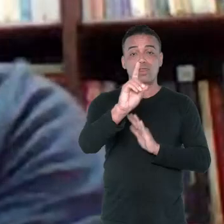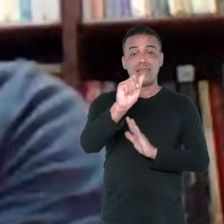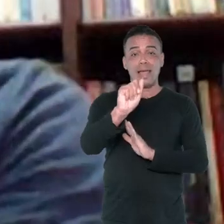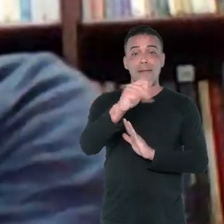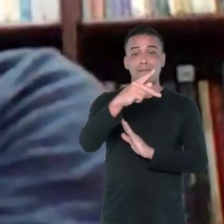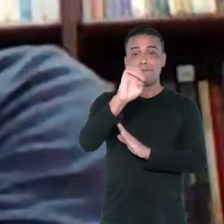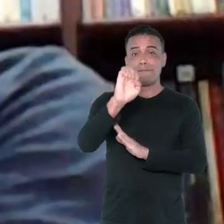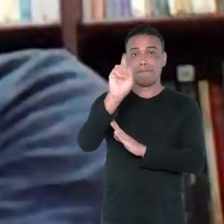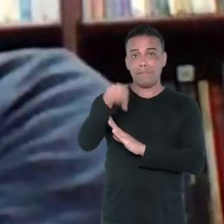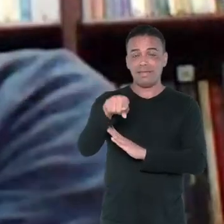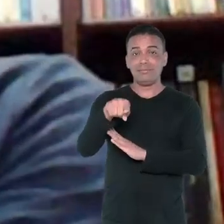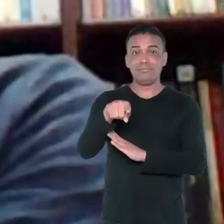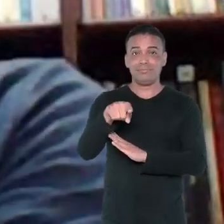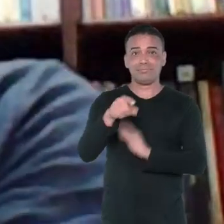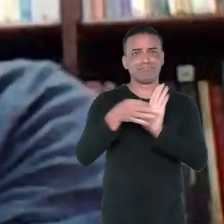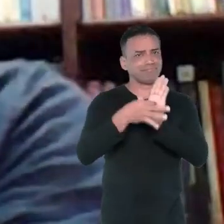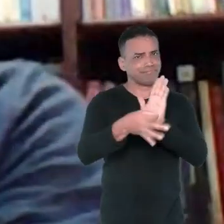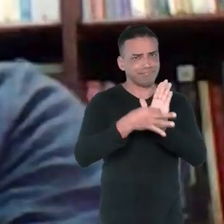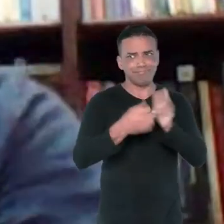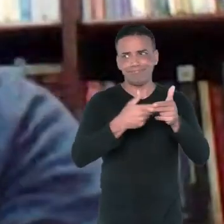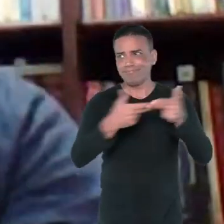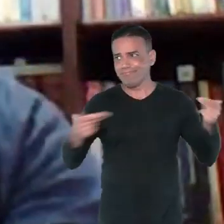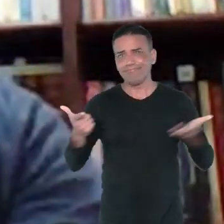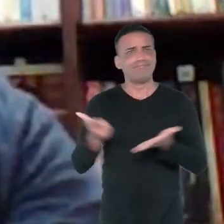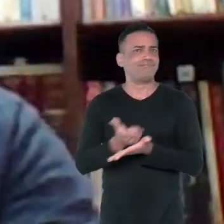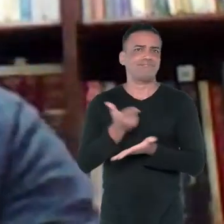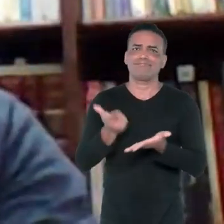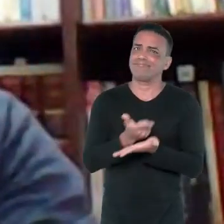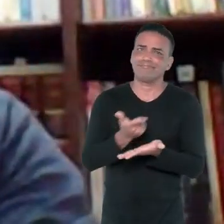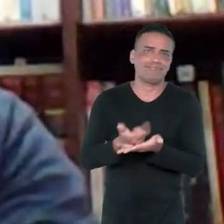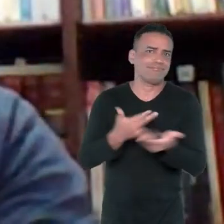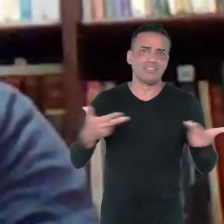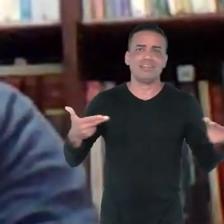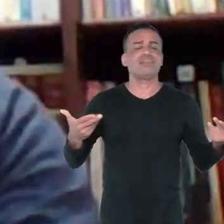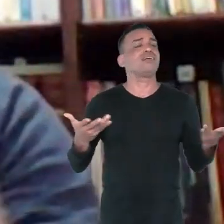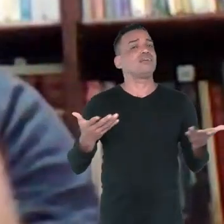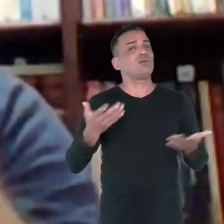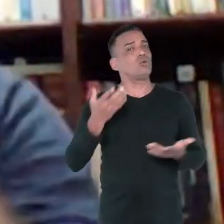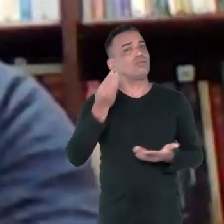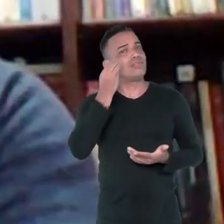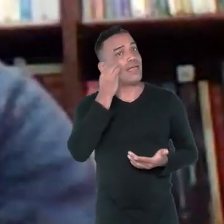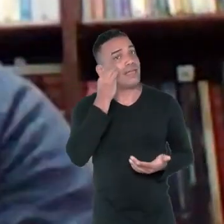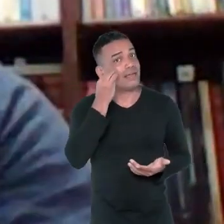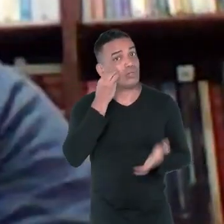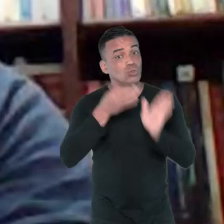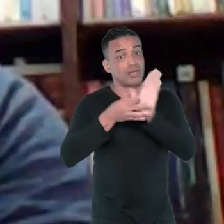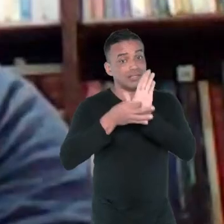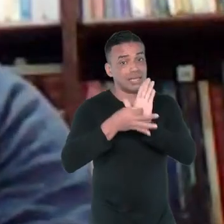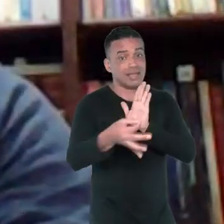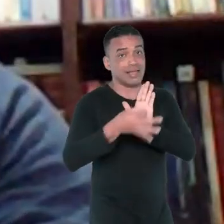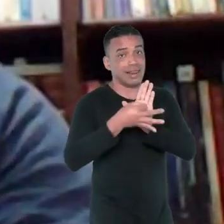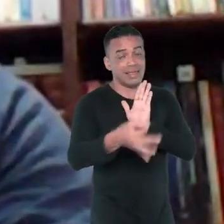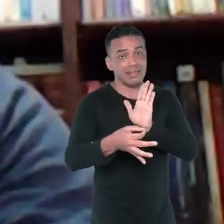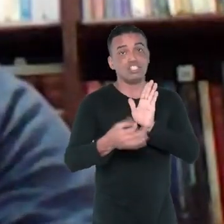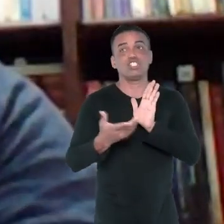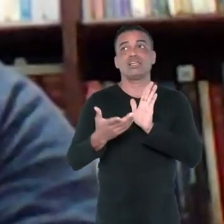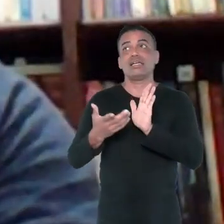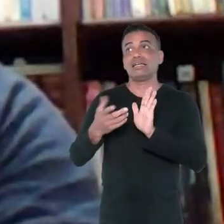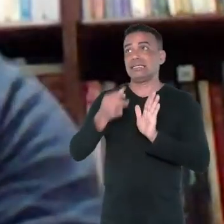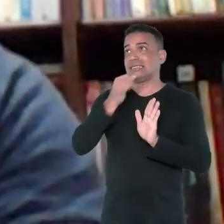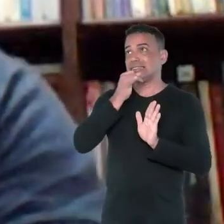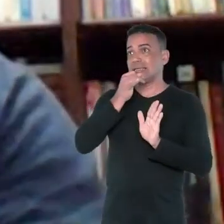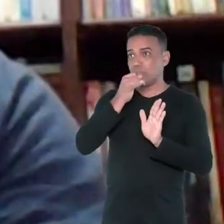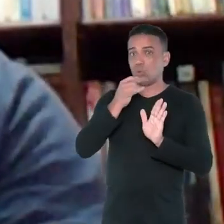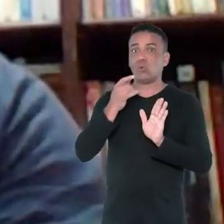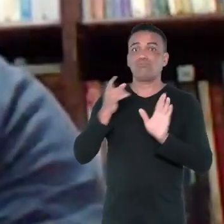rodapé, que aí tem lá crítica de várias obras literárias, onde eu tento resgatar essa crítica, que ao